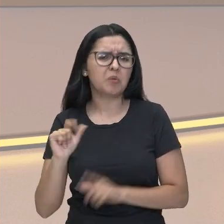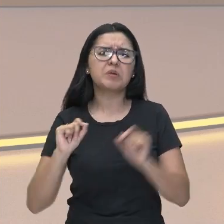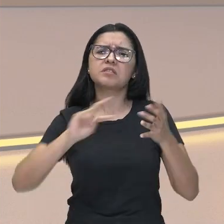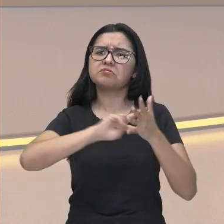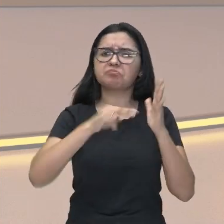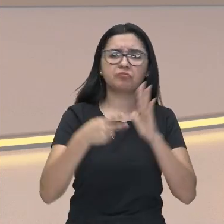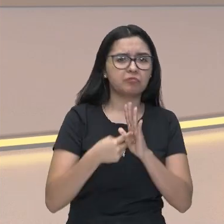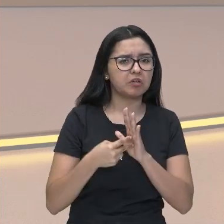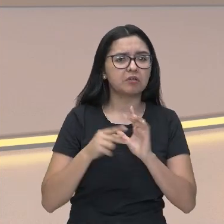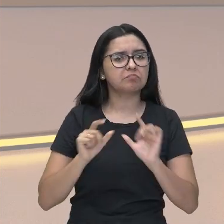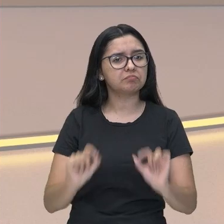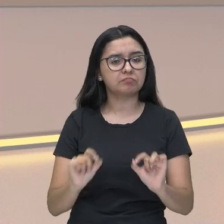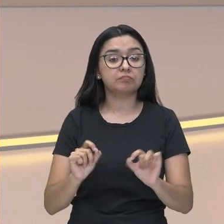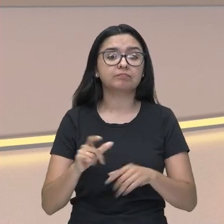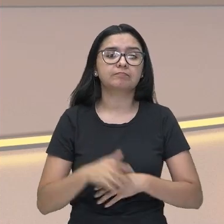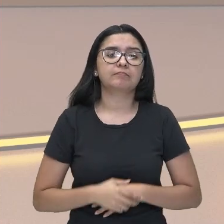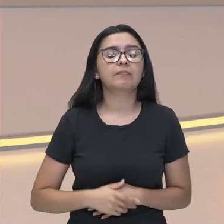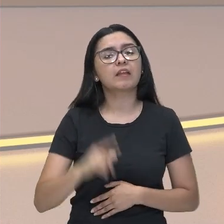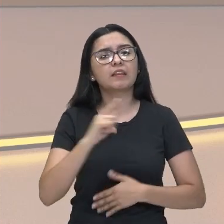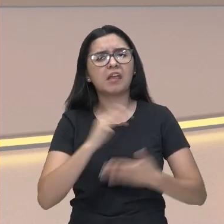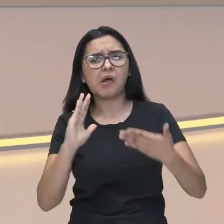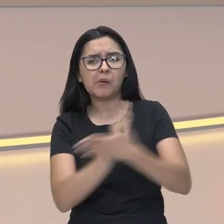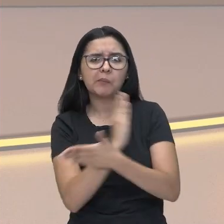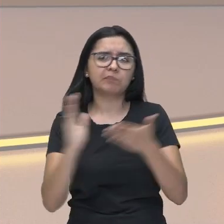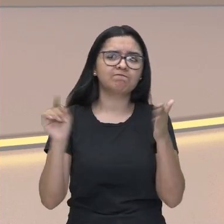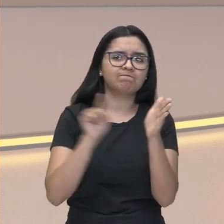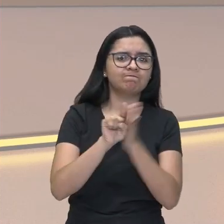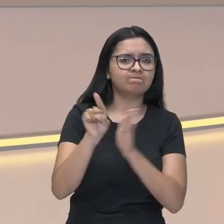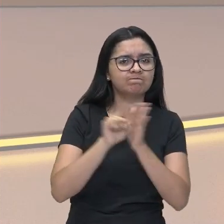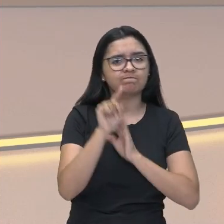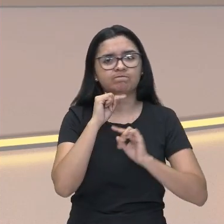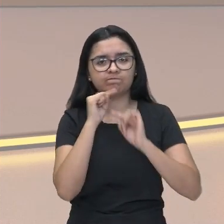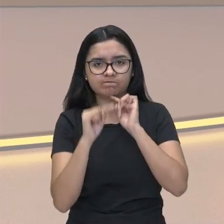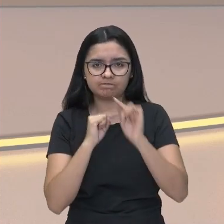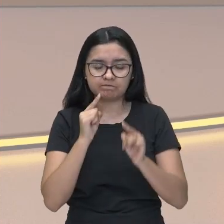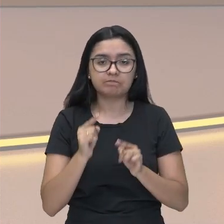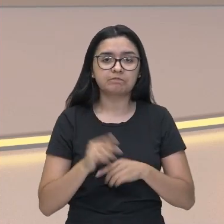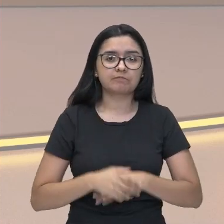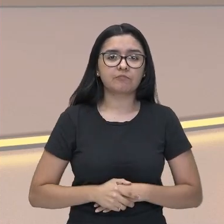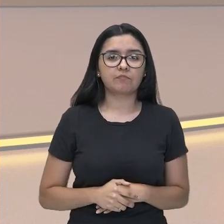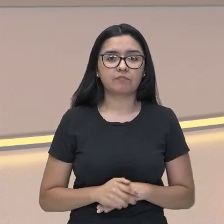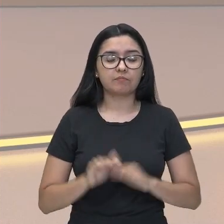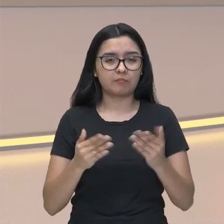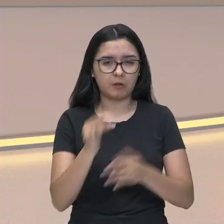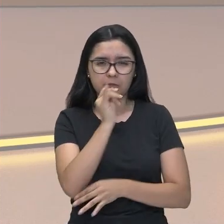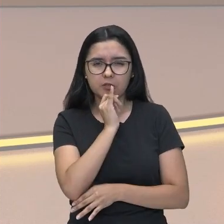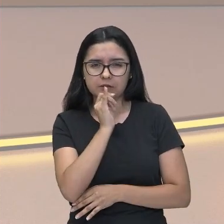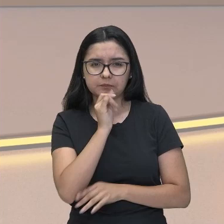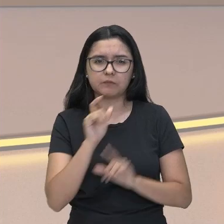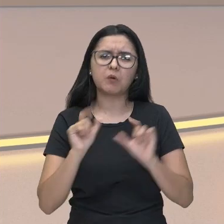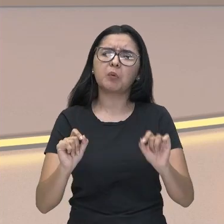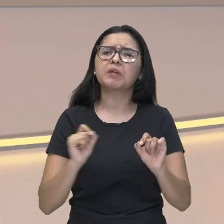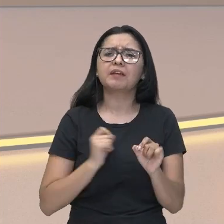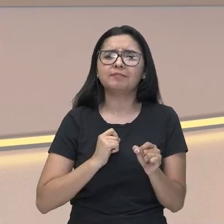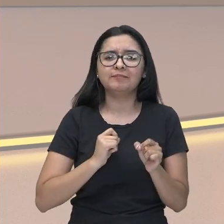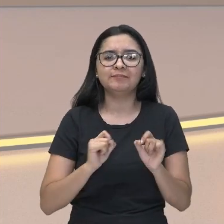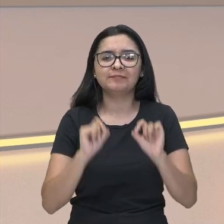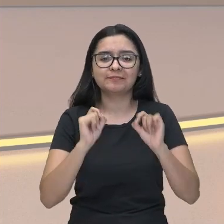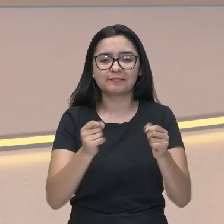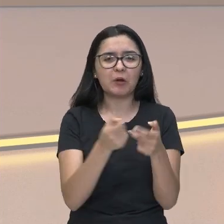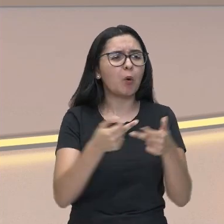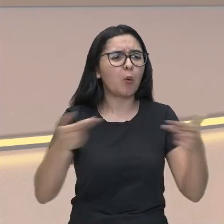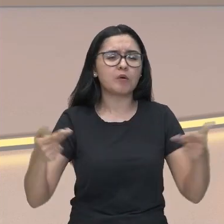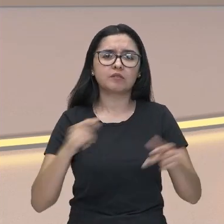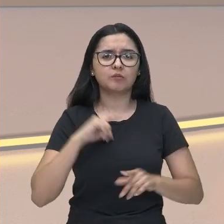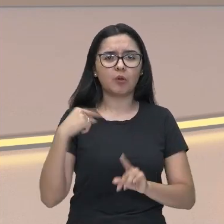Então, a metafísica, nós temos aí alguns questionamentos que vêm junto com a metafísica. Por exemplo, o que é uma coisa? Nós estamos rodeados de